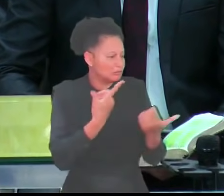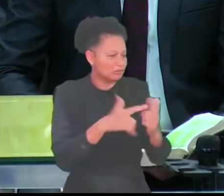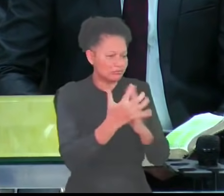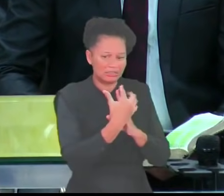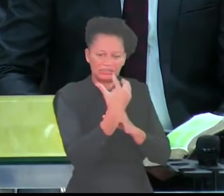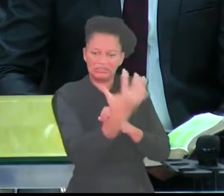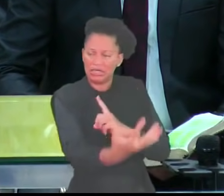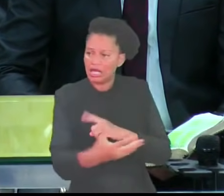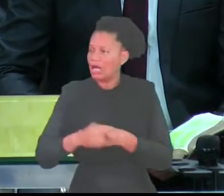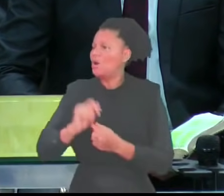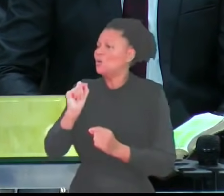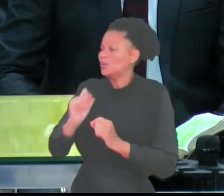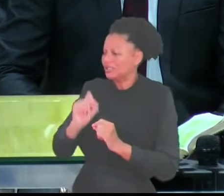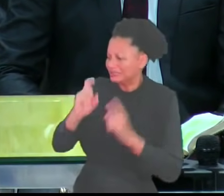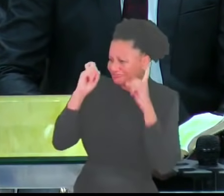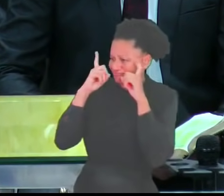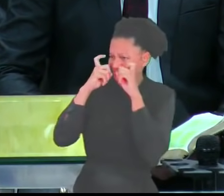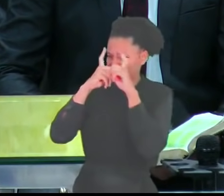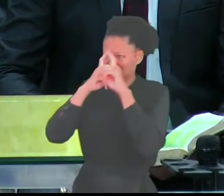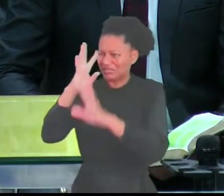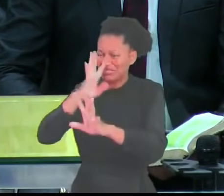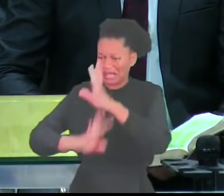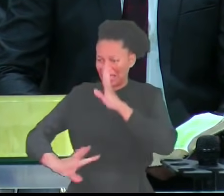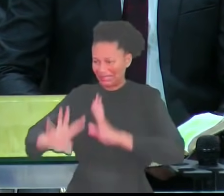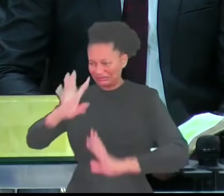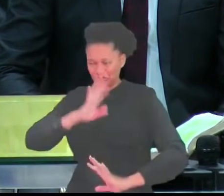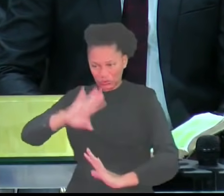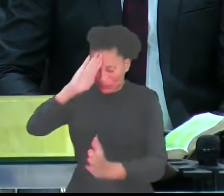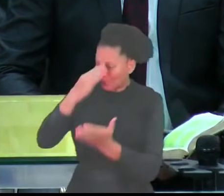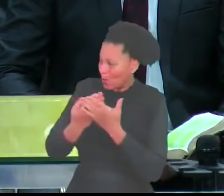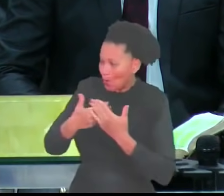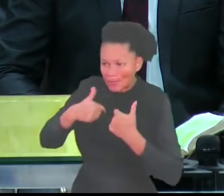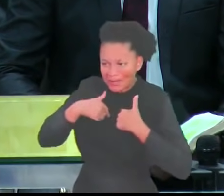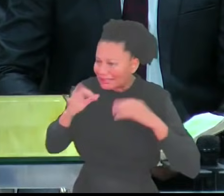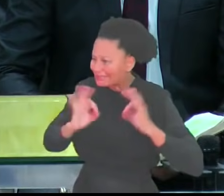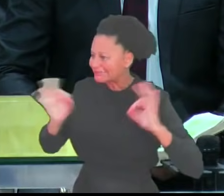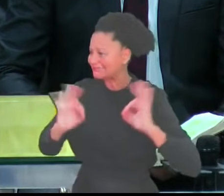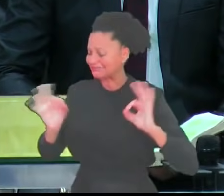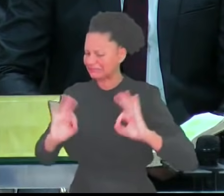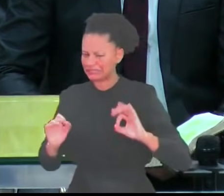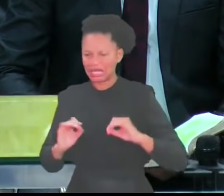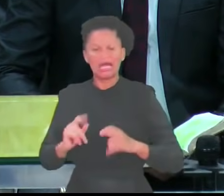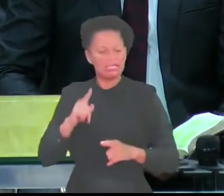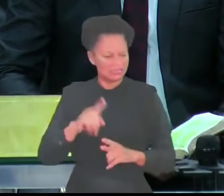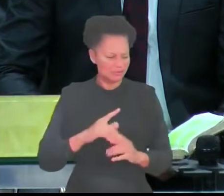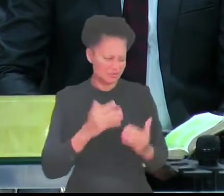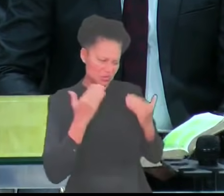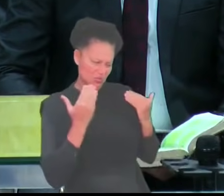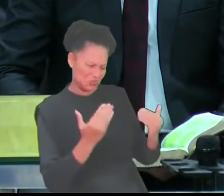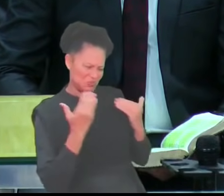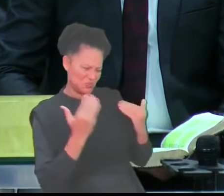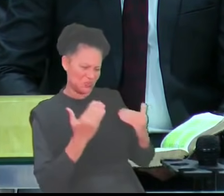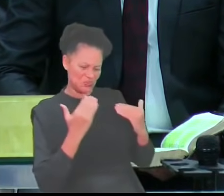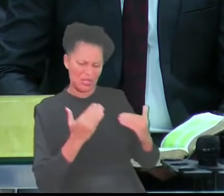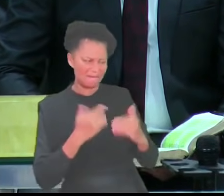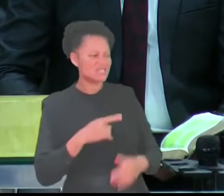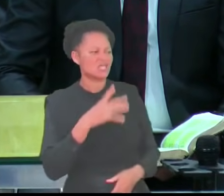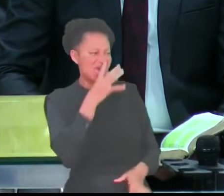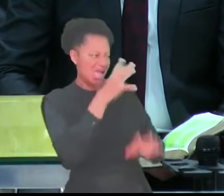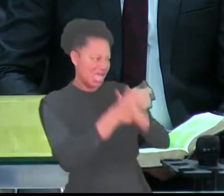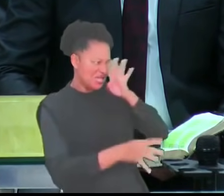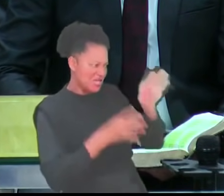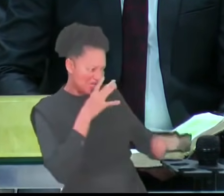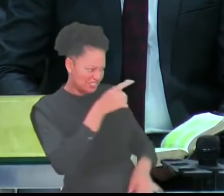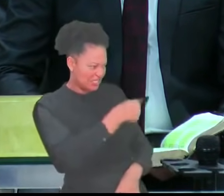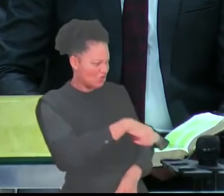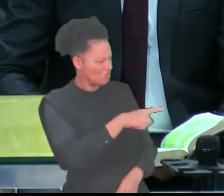incompreensões. Desertos de calúnias. Deserto quando alguém duvida do seu caráter, quando alguém duvida